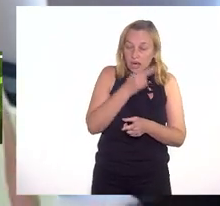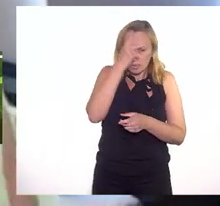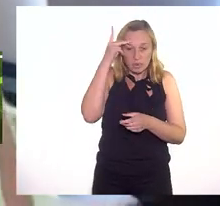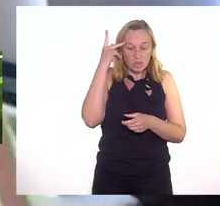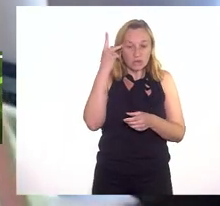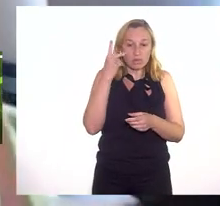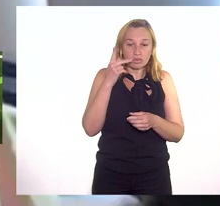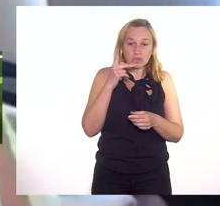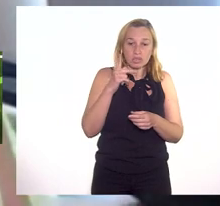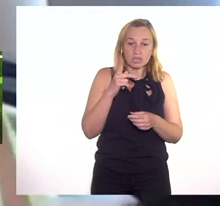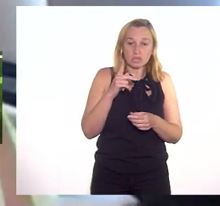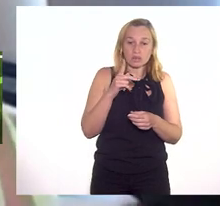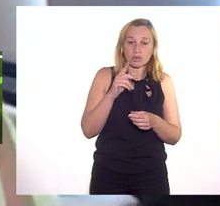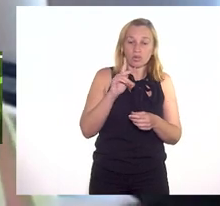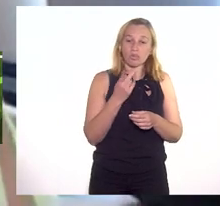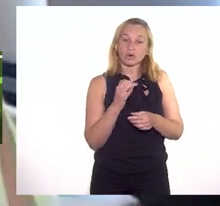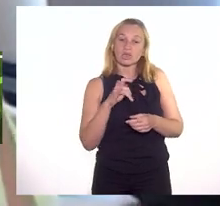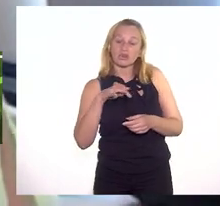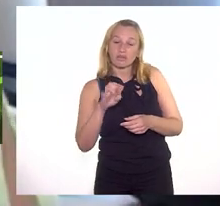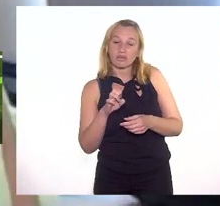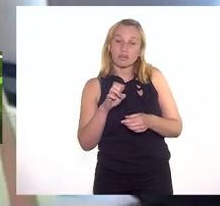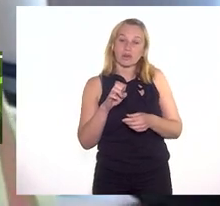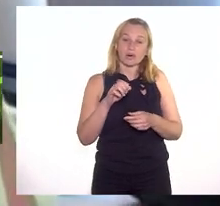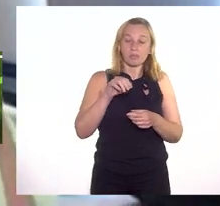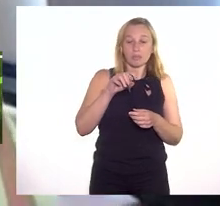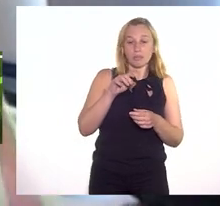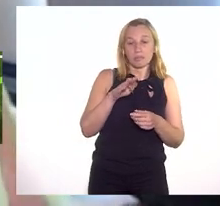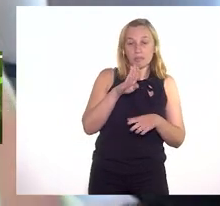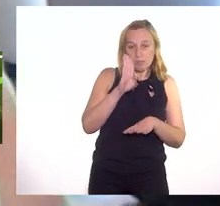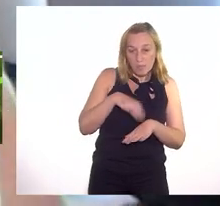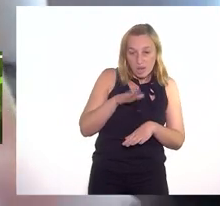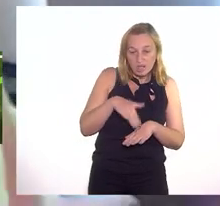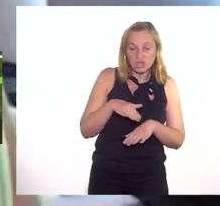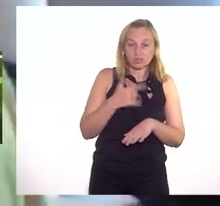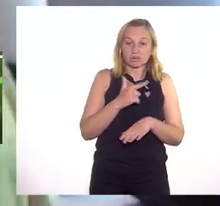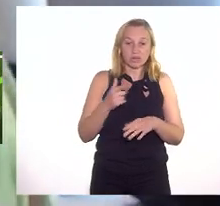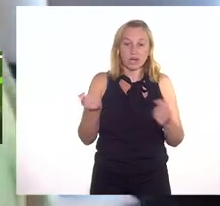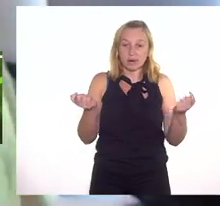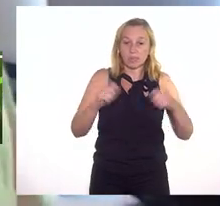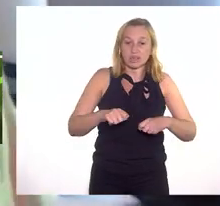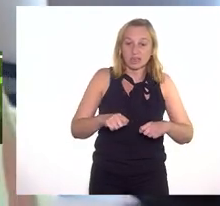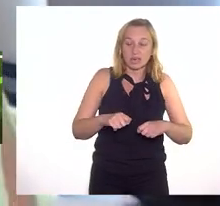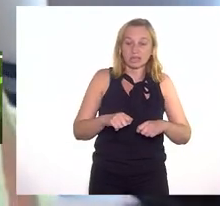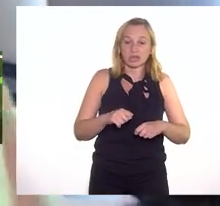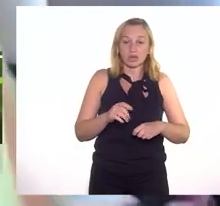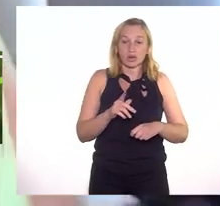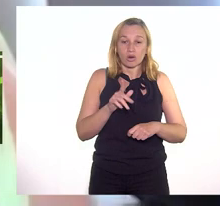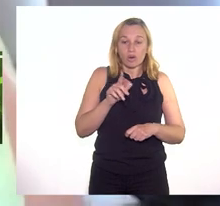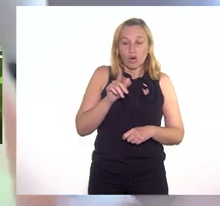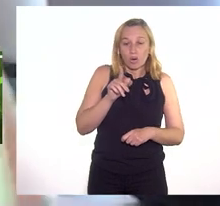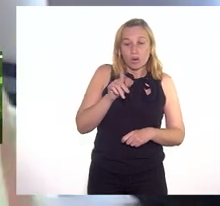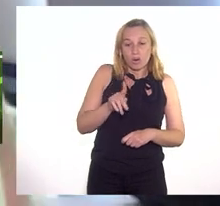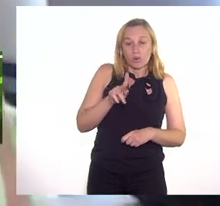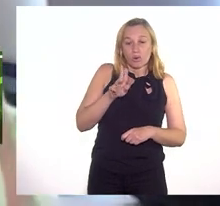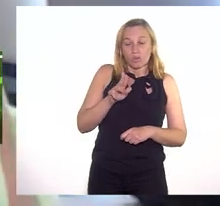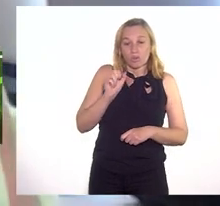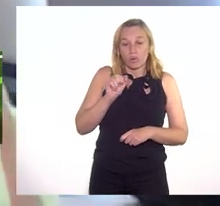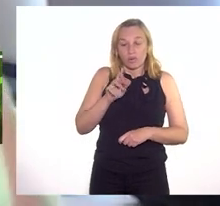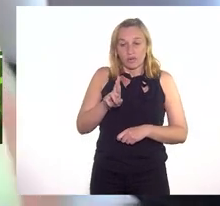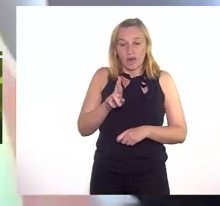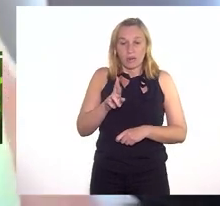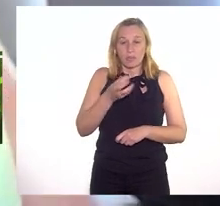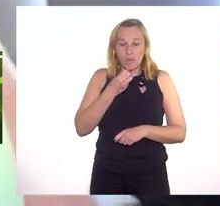imunidade baixa, são pessoas que não têm, né, de repente, uma capacidade pulmonar tão boa. Então, isso é